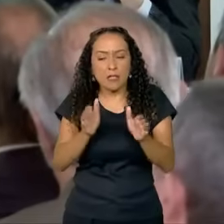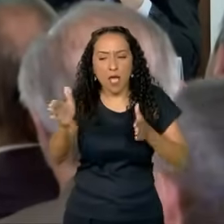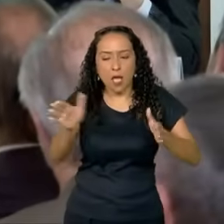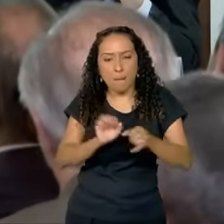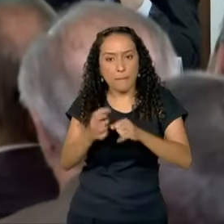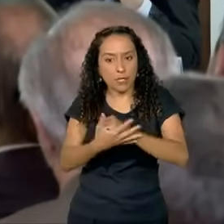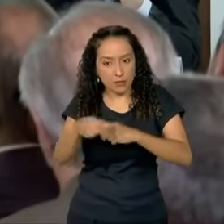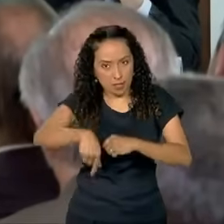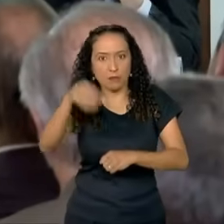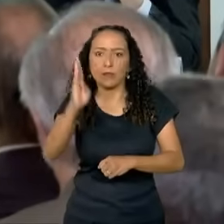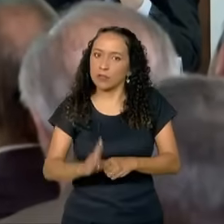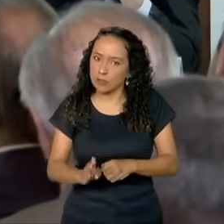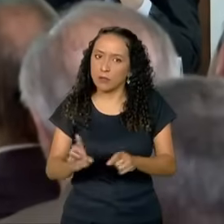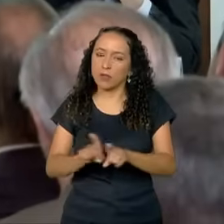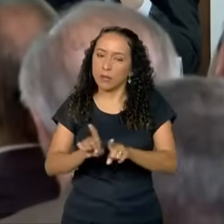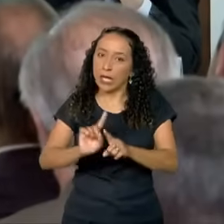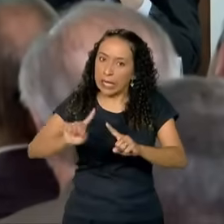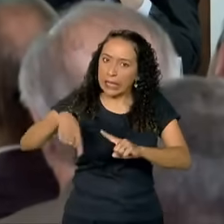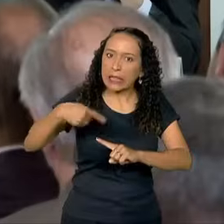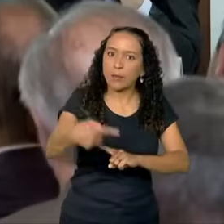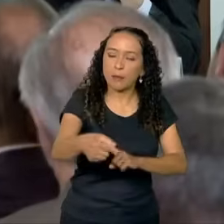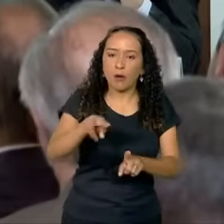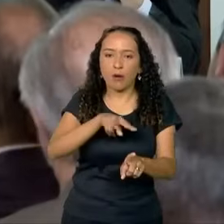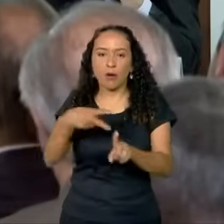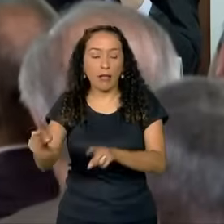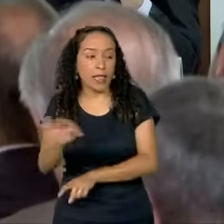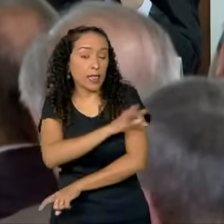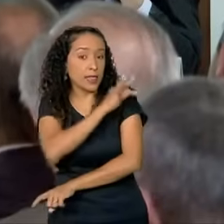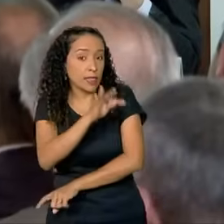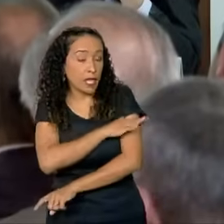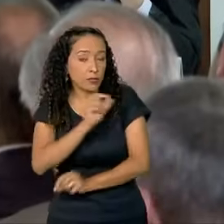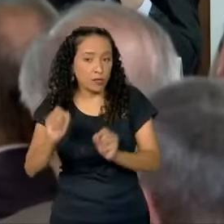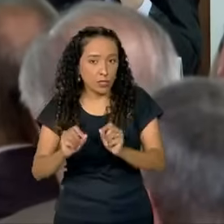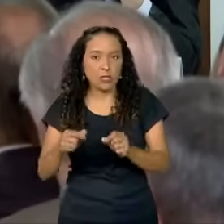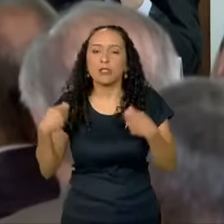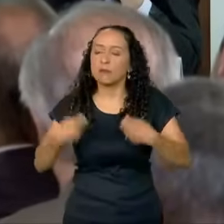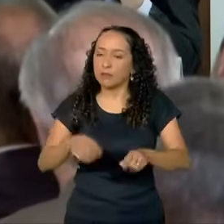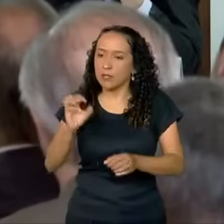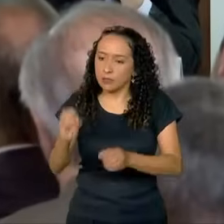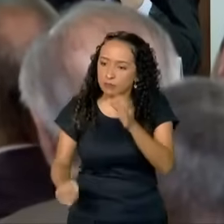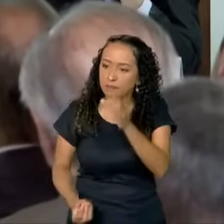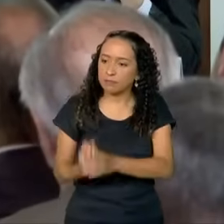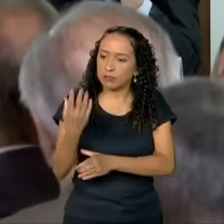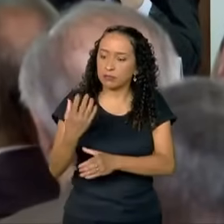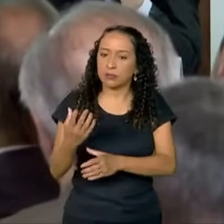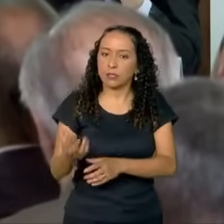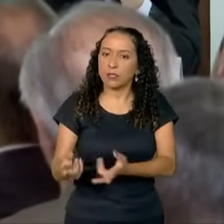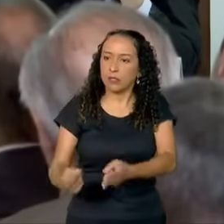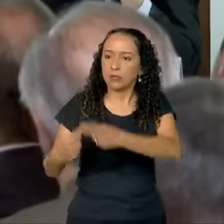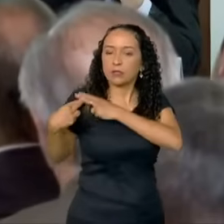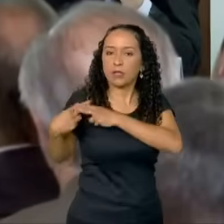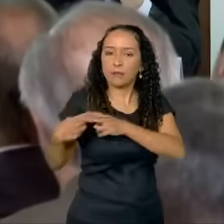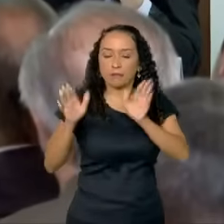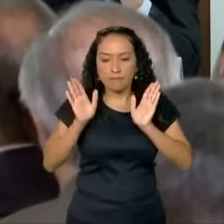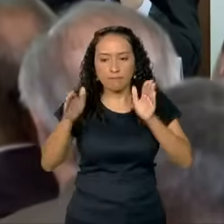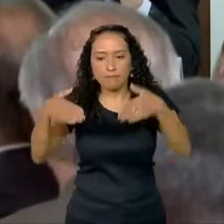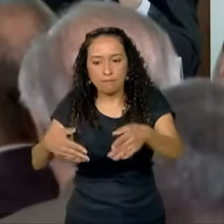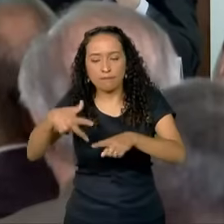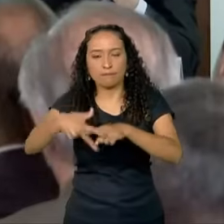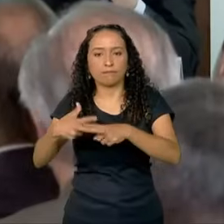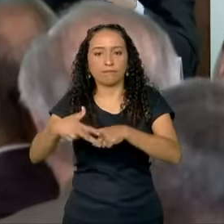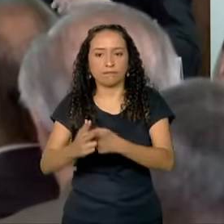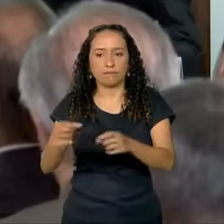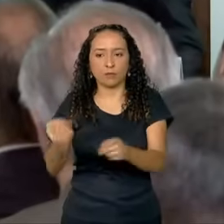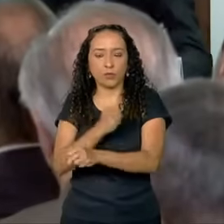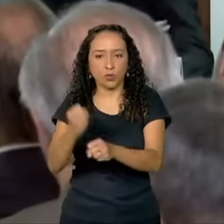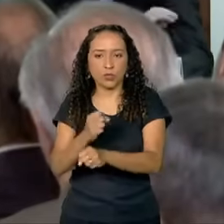no Brasil. E depois, também, do ponto de vista técnico, nós vamos ter que constituir uma autoridade específica para a reconstrução, né? Vai ter que